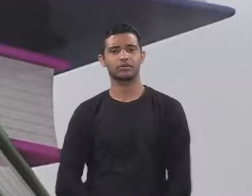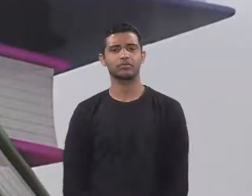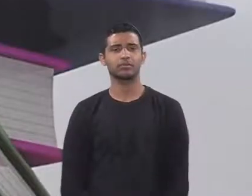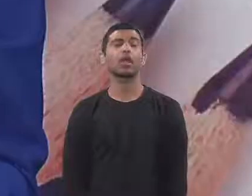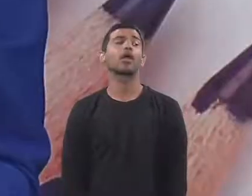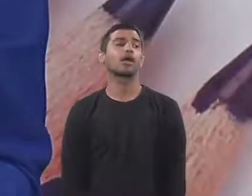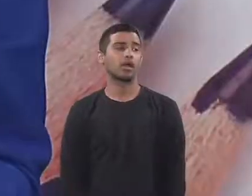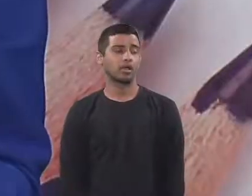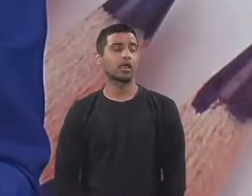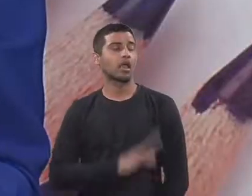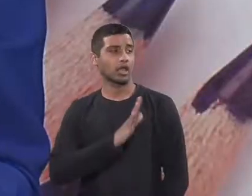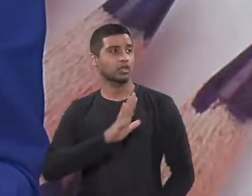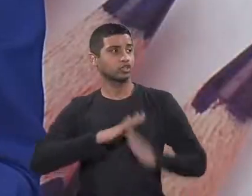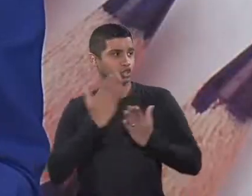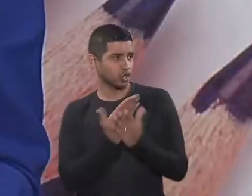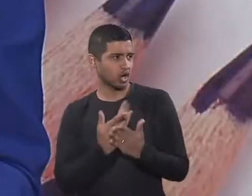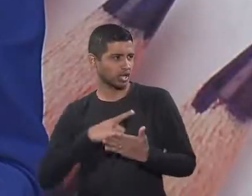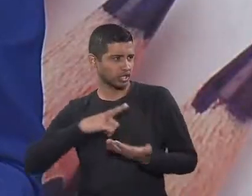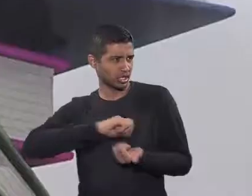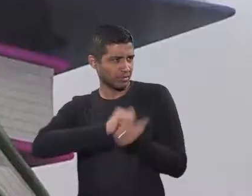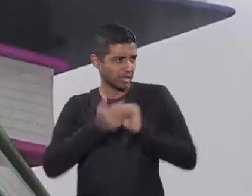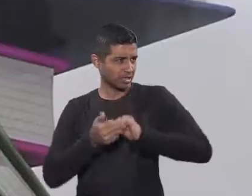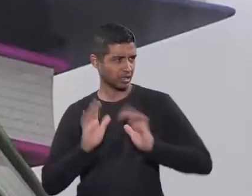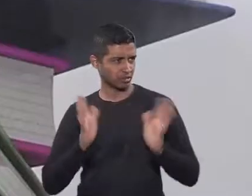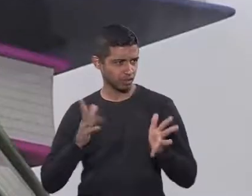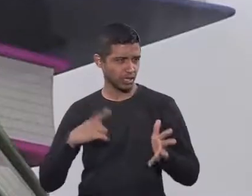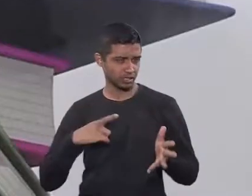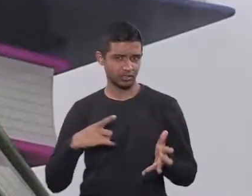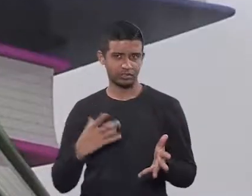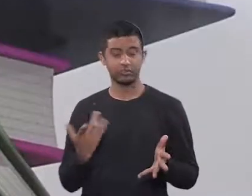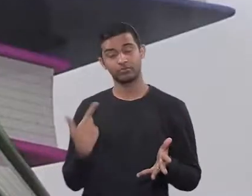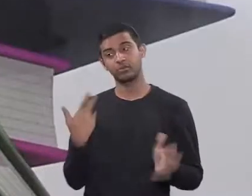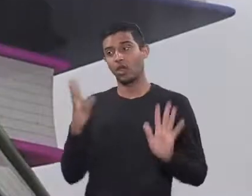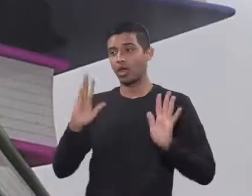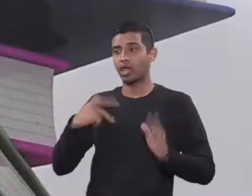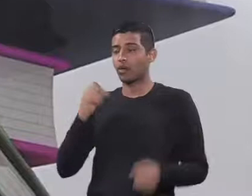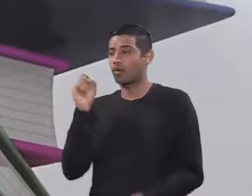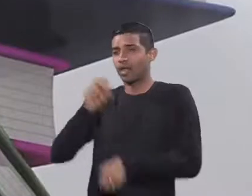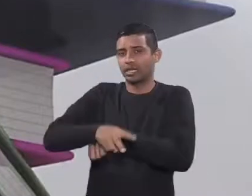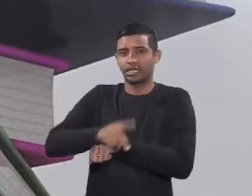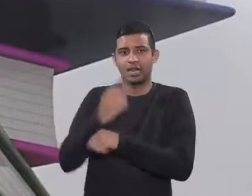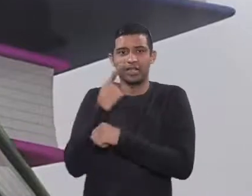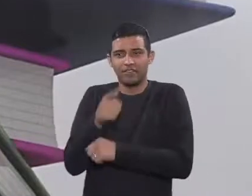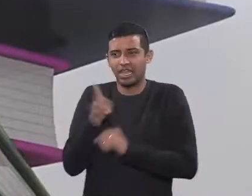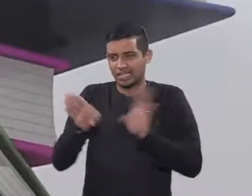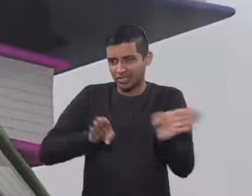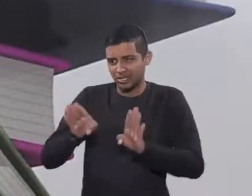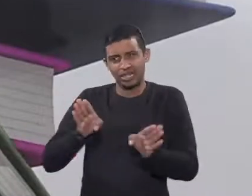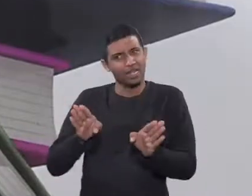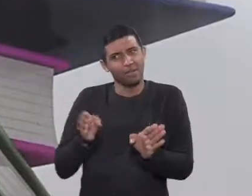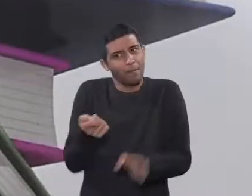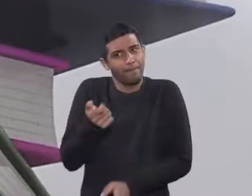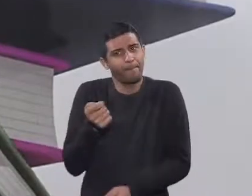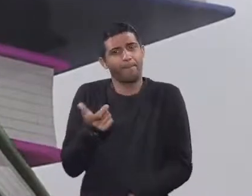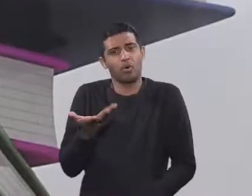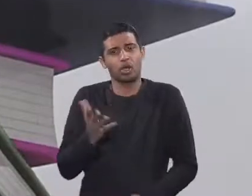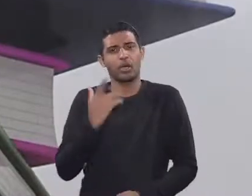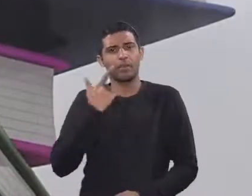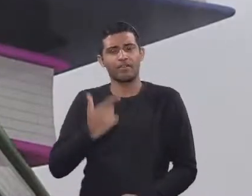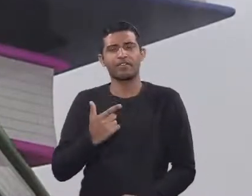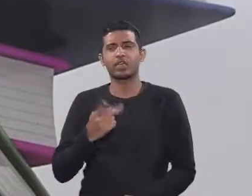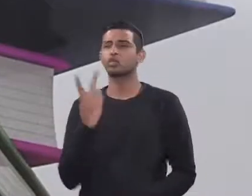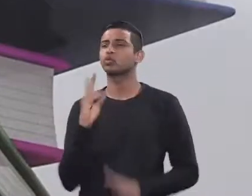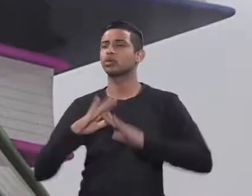a escola já era adaptada? Na verdade, quando eu entrei, quando eu era pequena, não tinha tanta acessibilidade. Mas nas